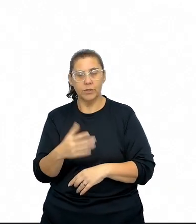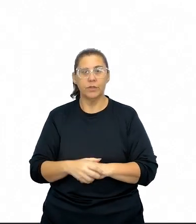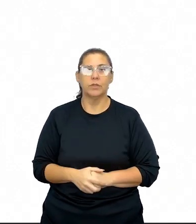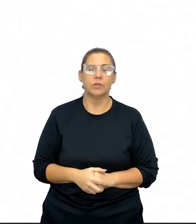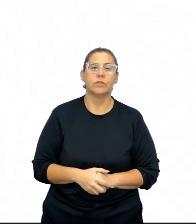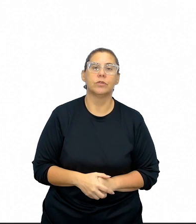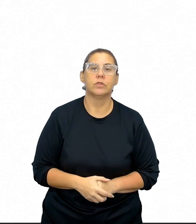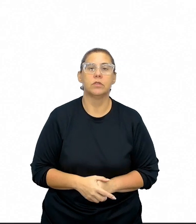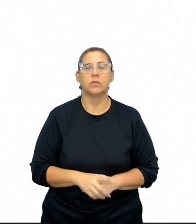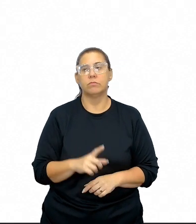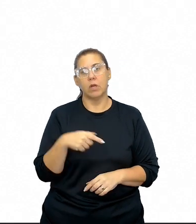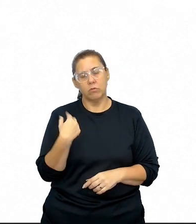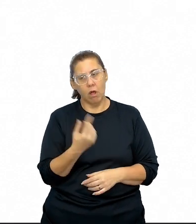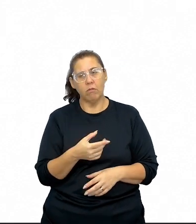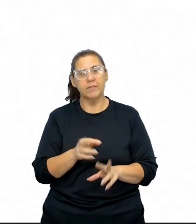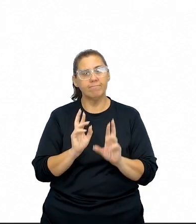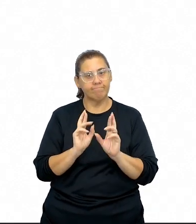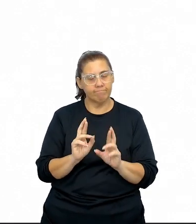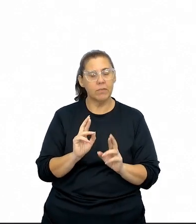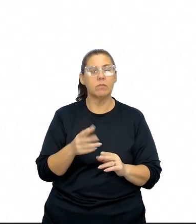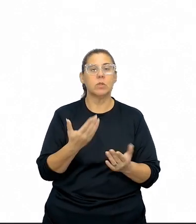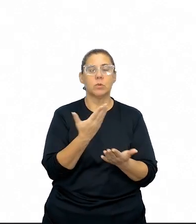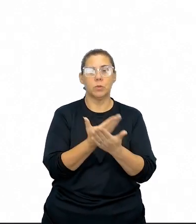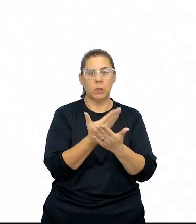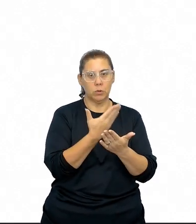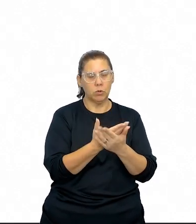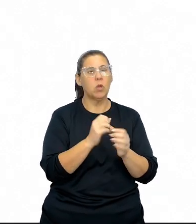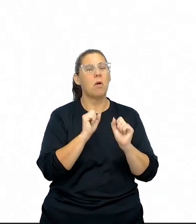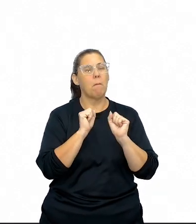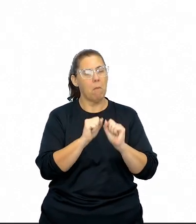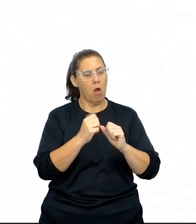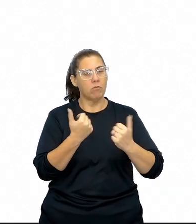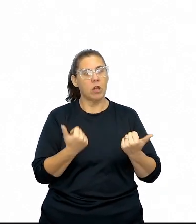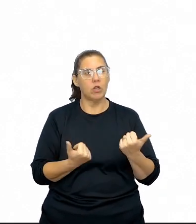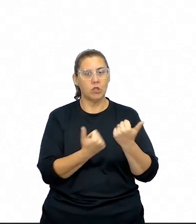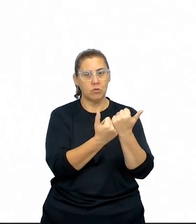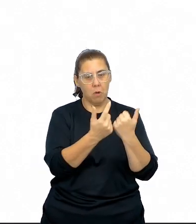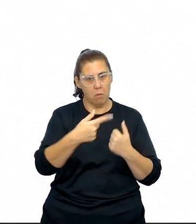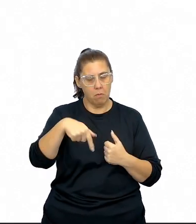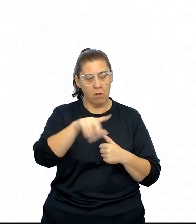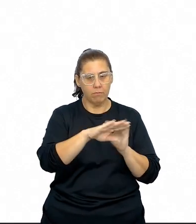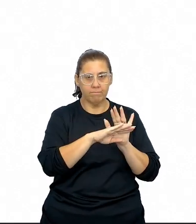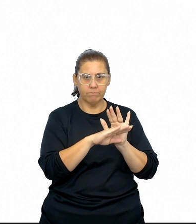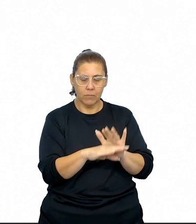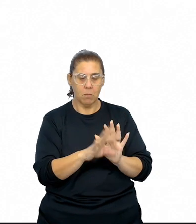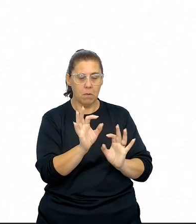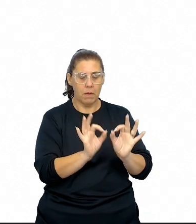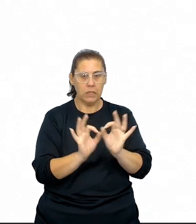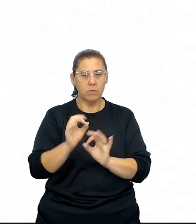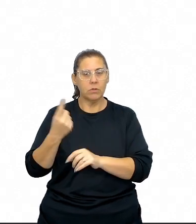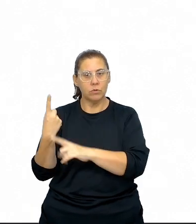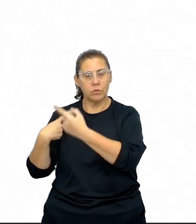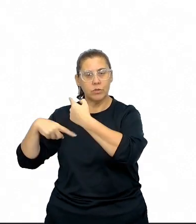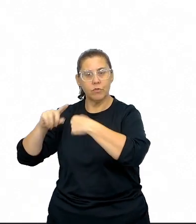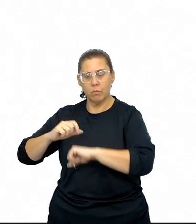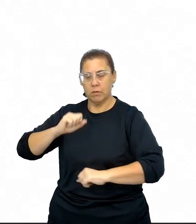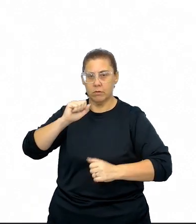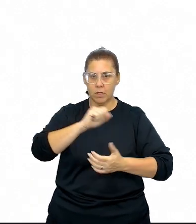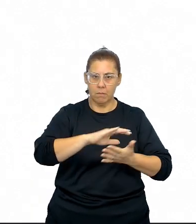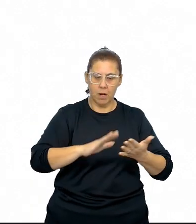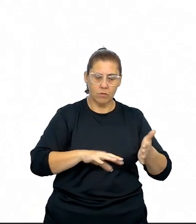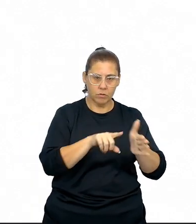pediram, e nós esperamos que esses estudos possam auxiliá-los no planejamento e no desenvolvimento de